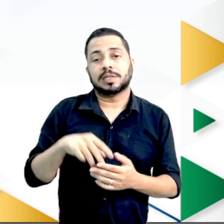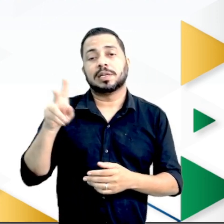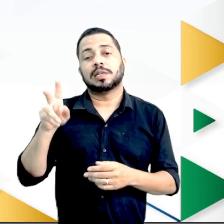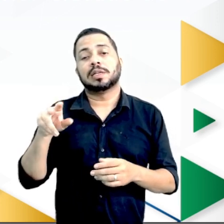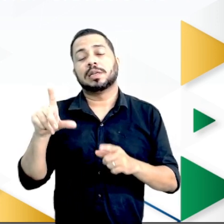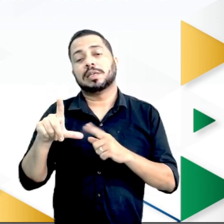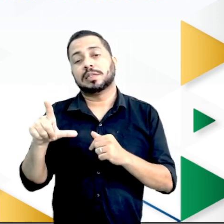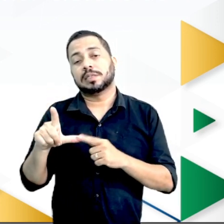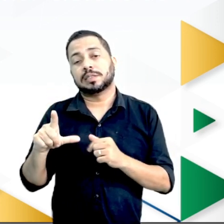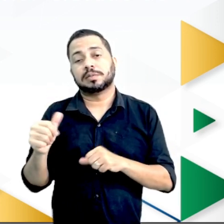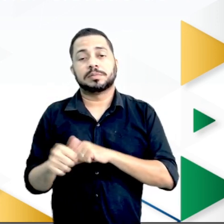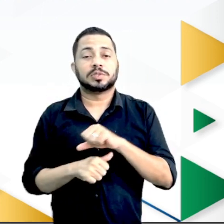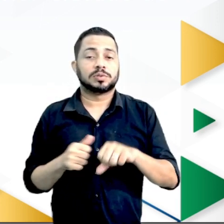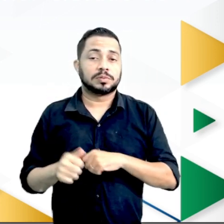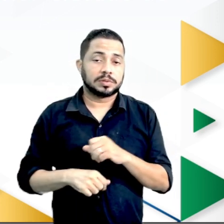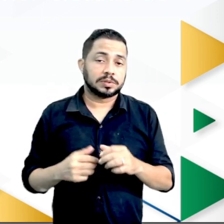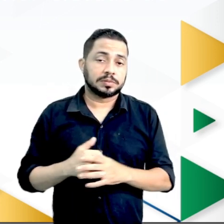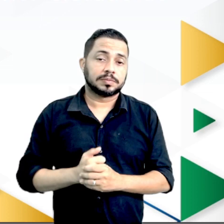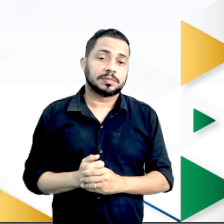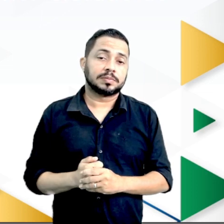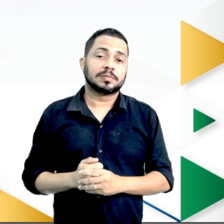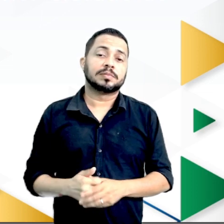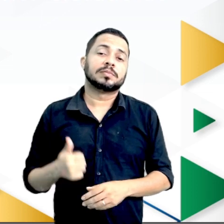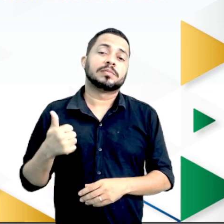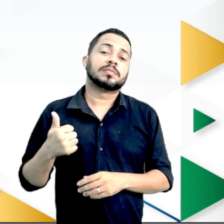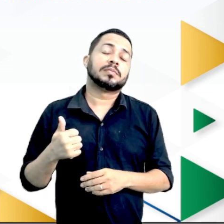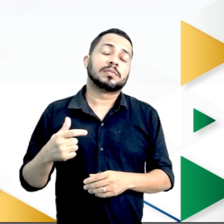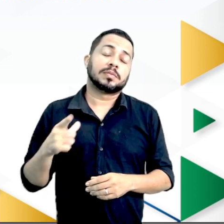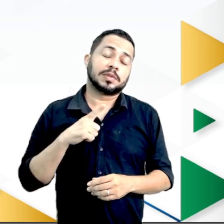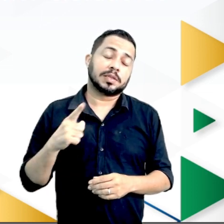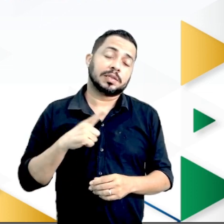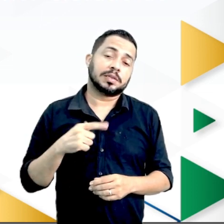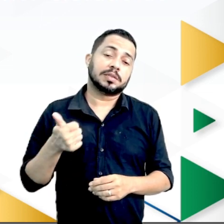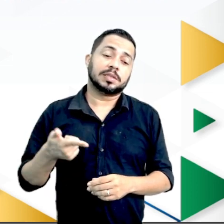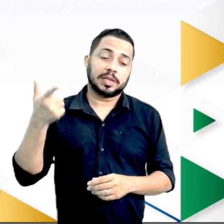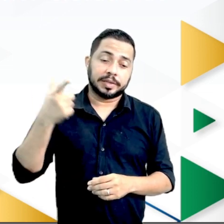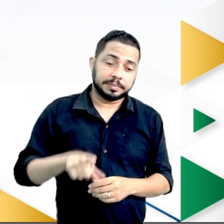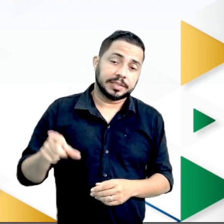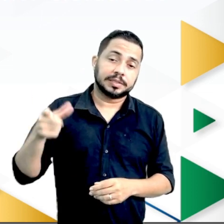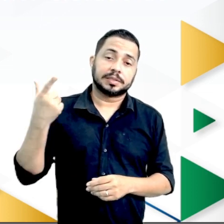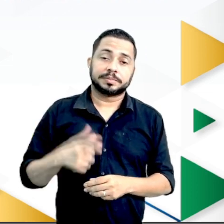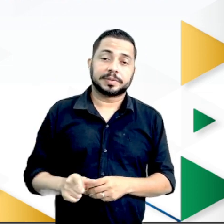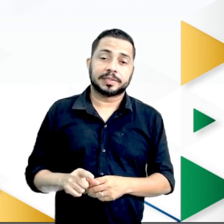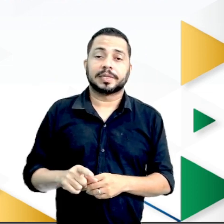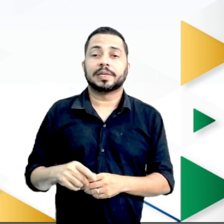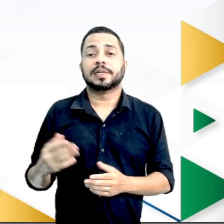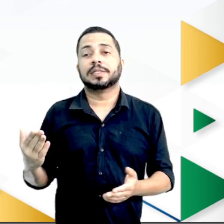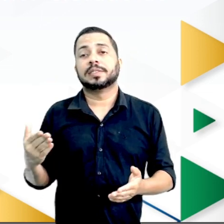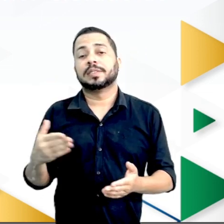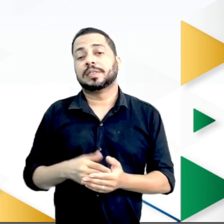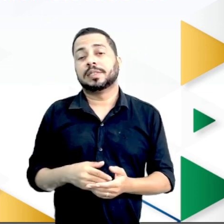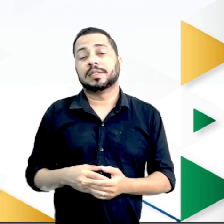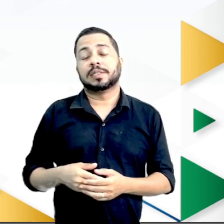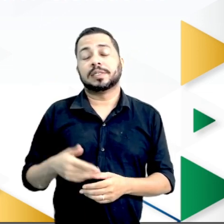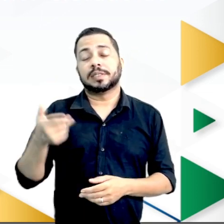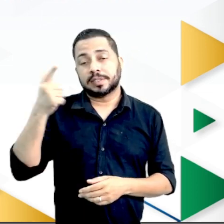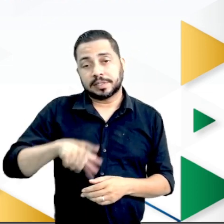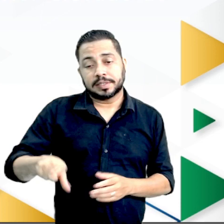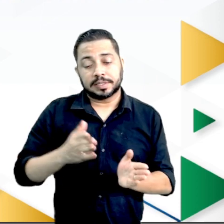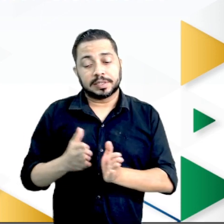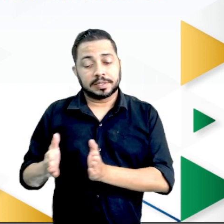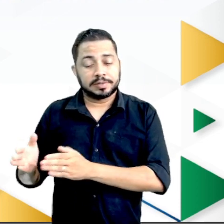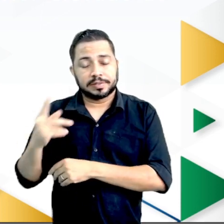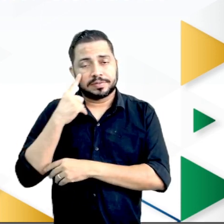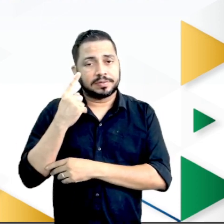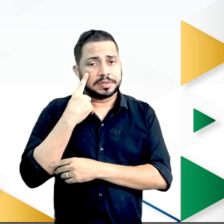misturadas ou símbolos, tá? Olha, há 12 termos que se repetem até reiniciar a sequência. Viu